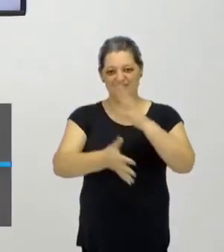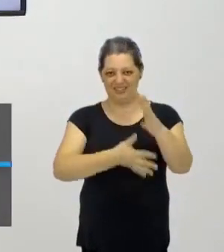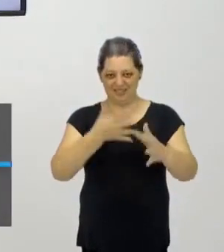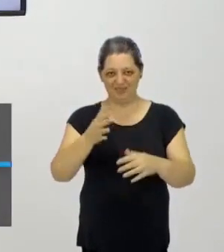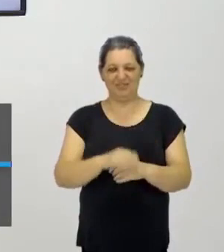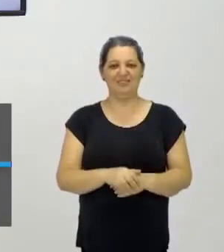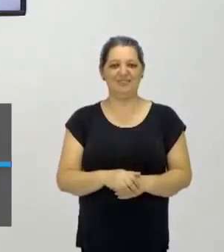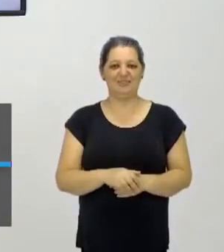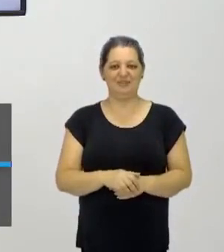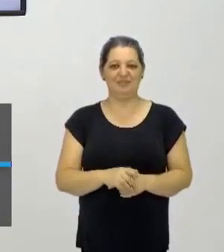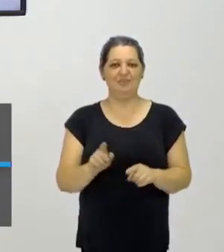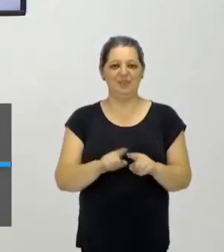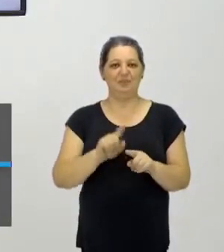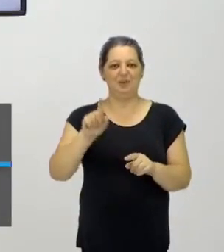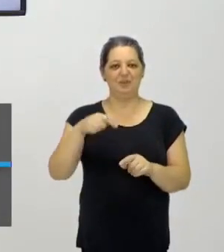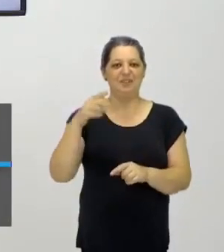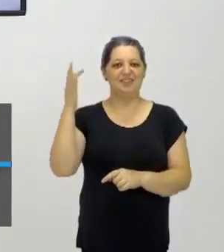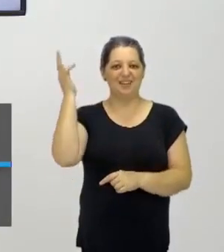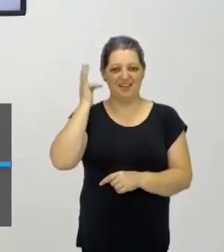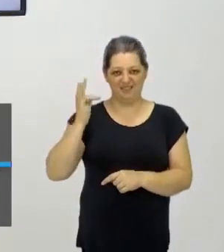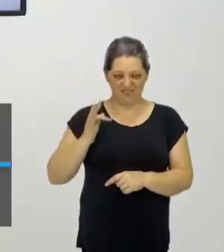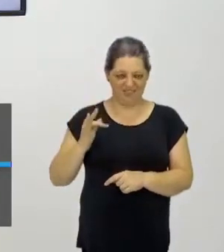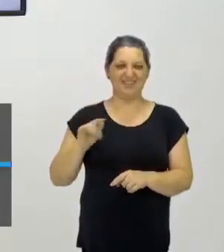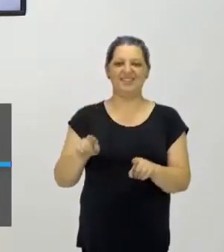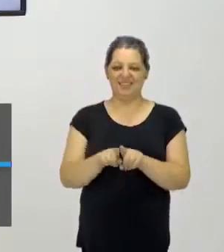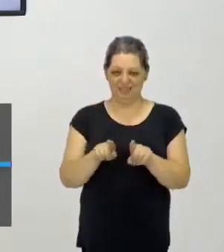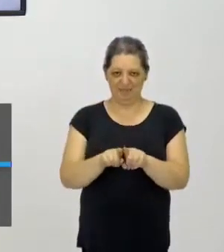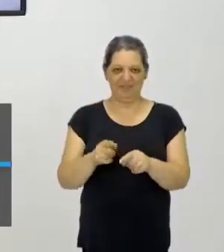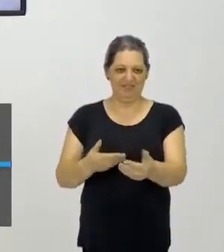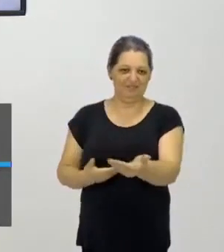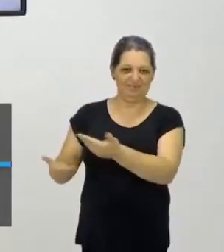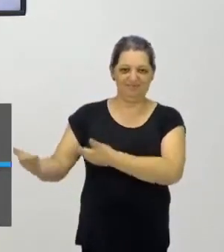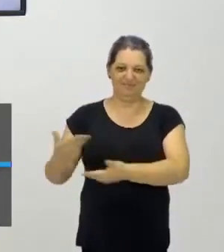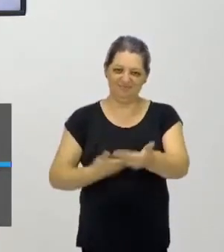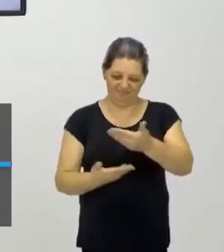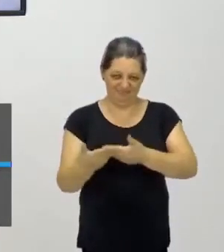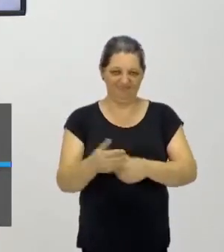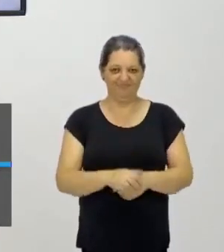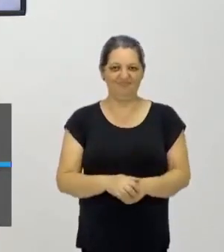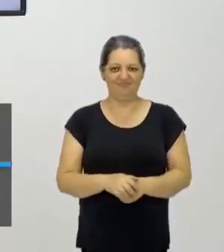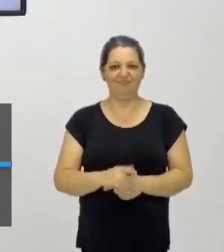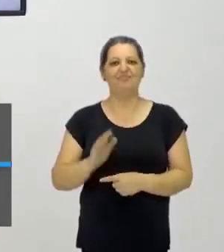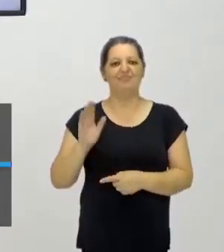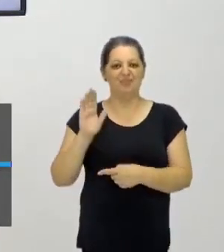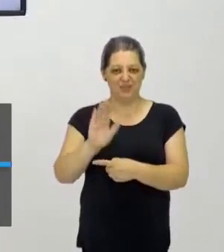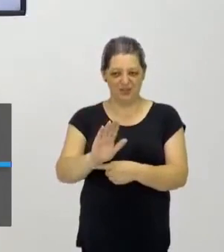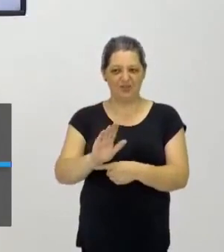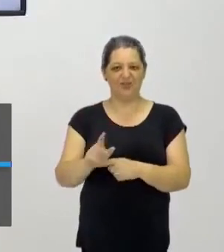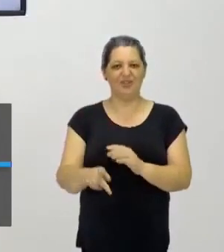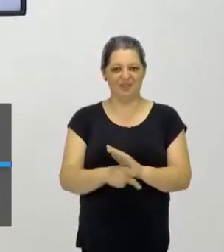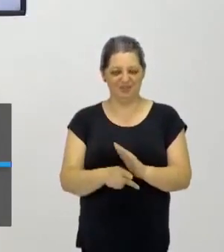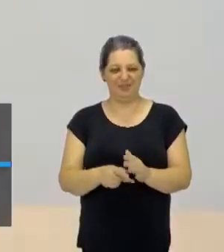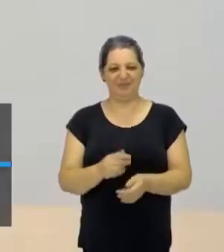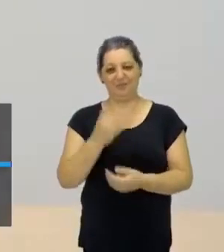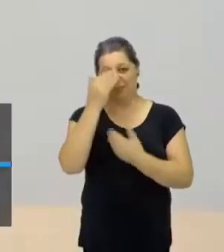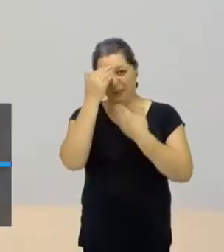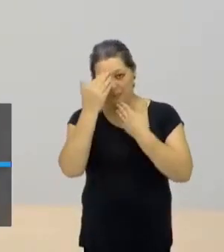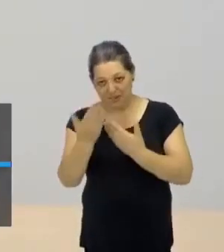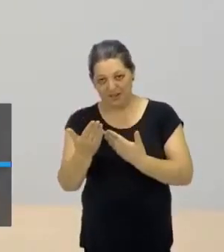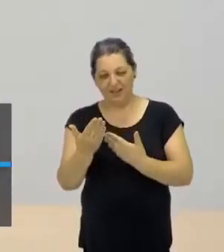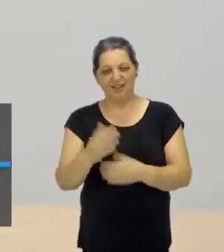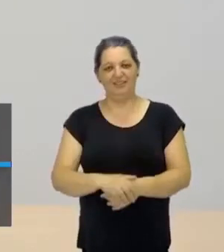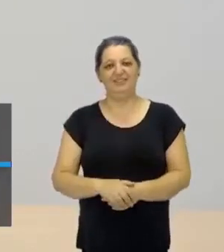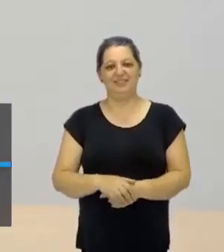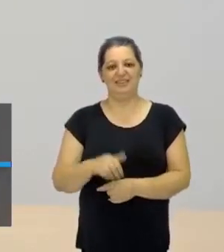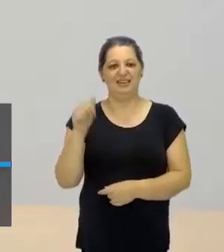Libras, e daqui a pouco deve ser a Fran que vai entrar aí também, então elas se alternam para nos ajudar aqui, né, Rô? Sim, muito obrigada, as